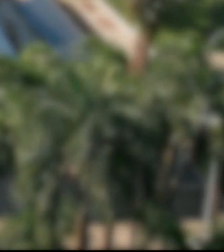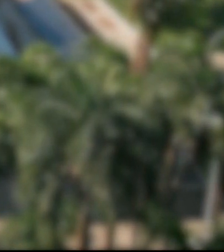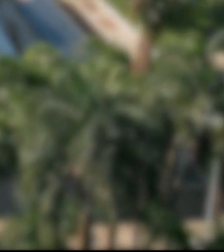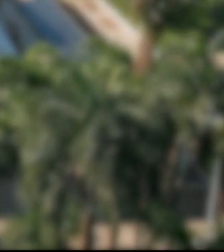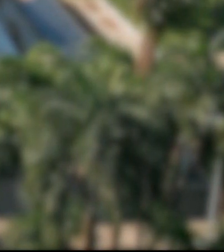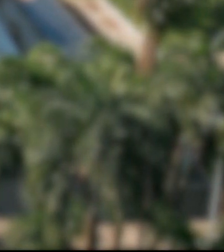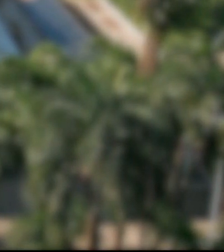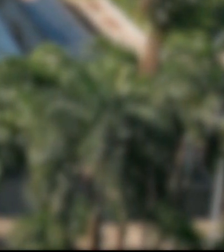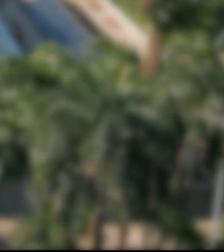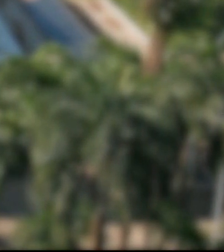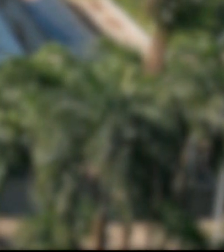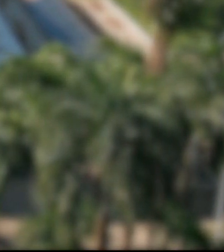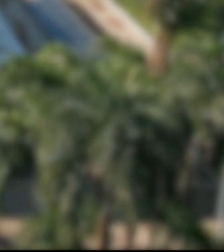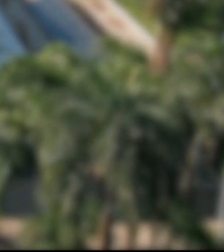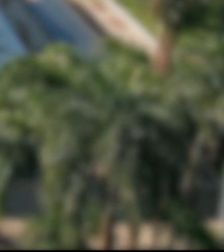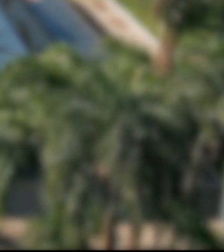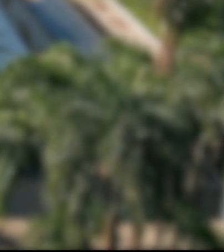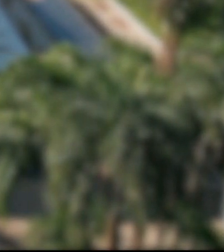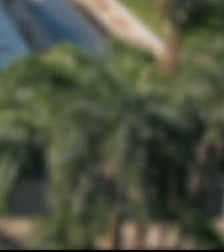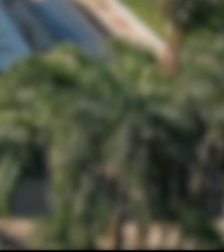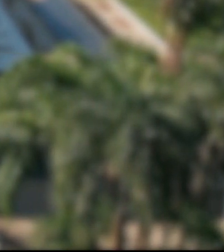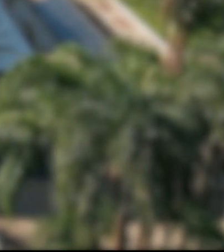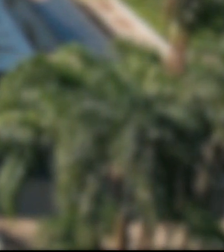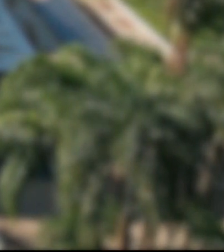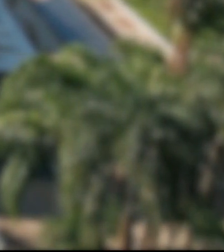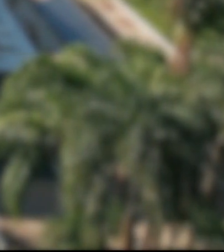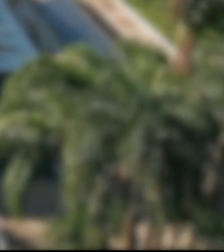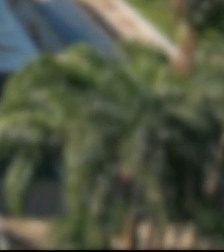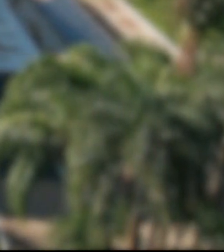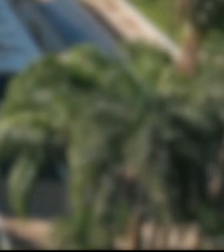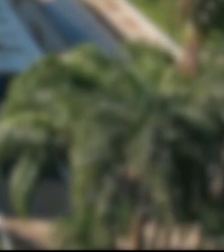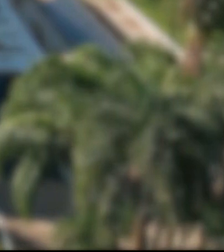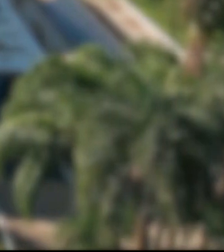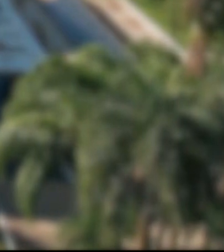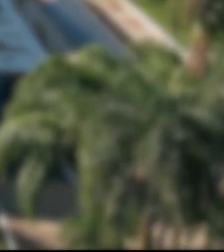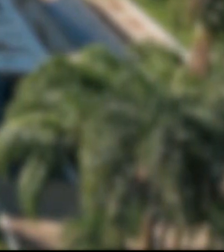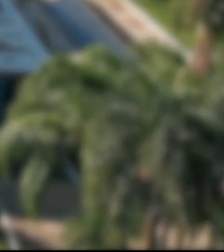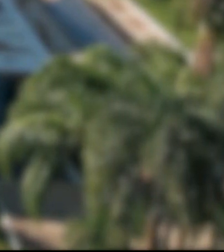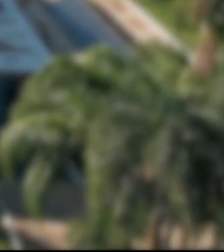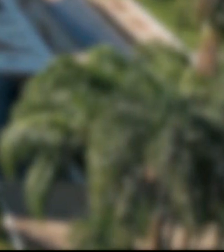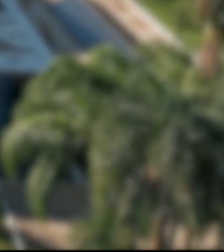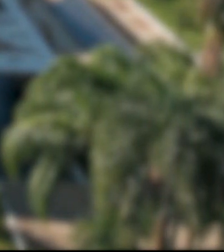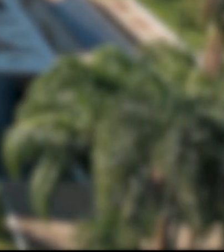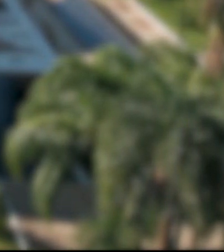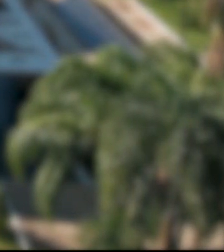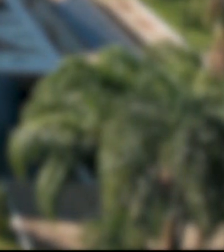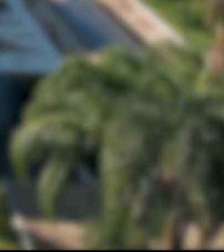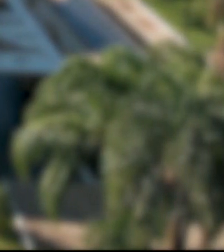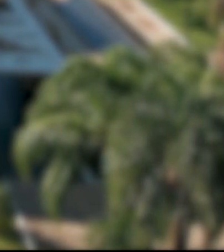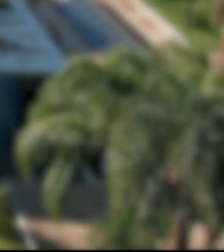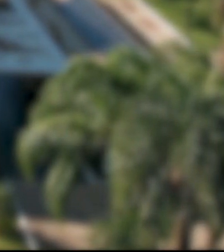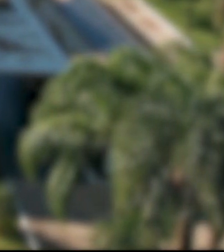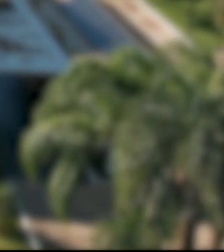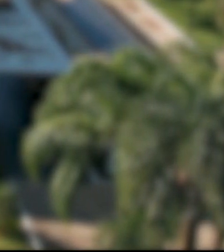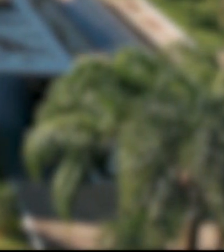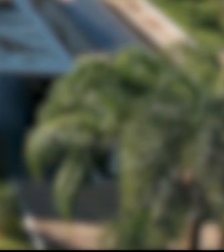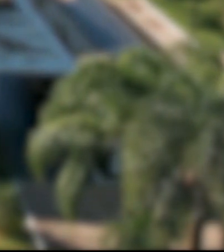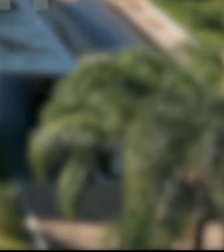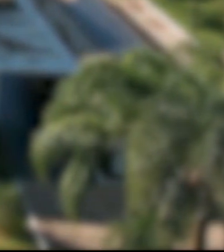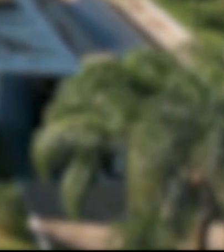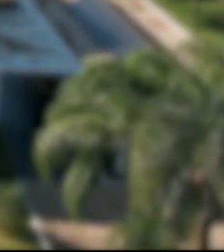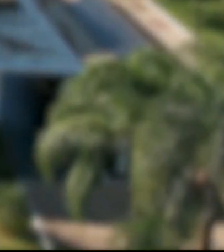via aplicativo Zoom, das 8 às 8h30. Para participar, basta entrar em contato com o